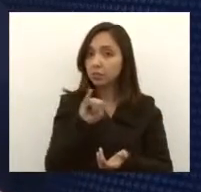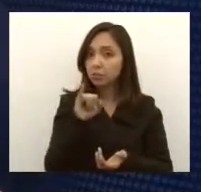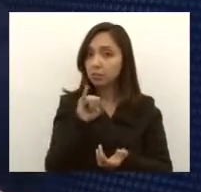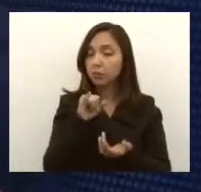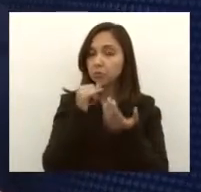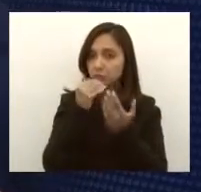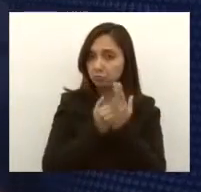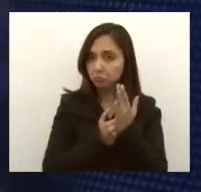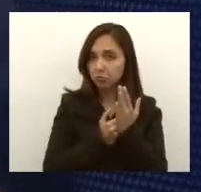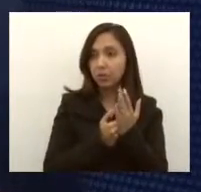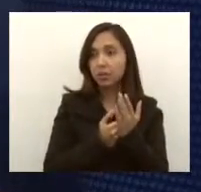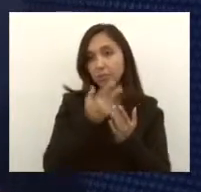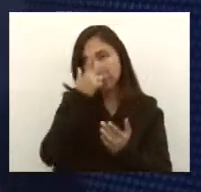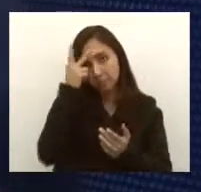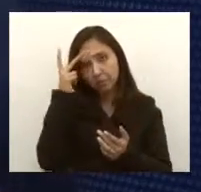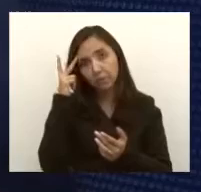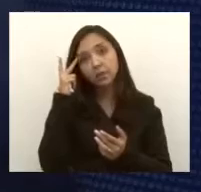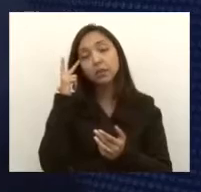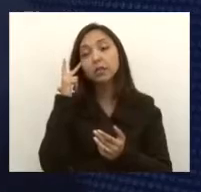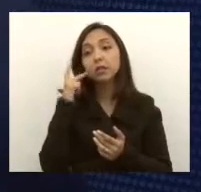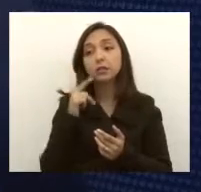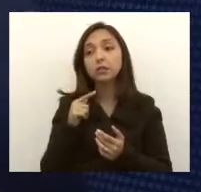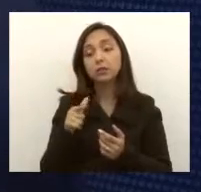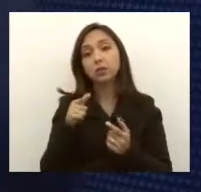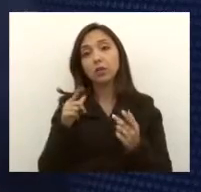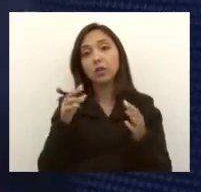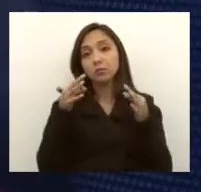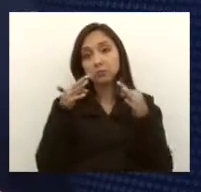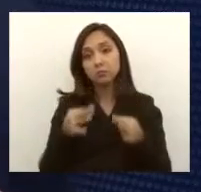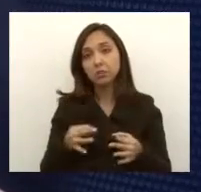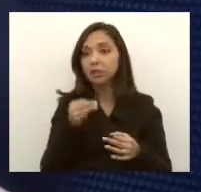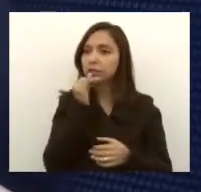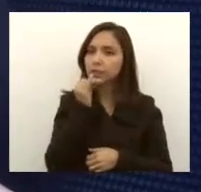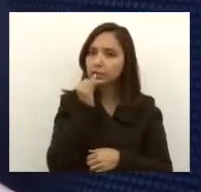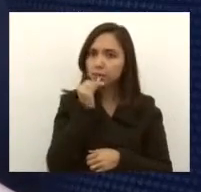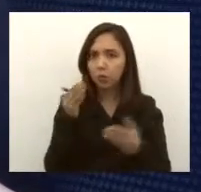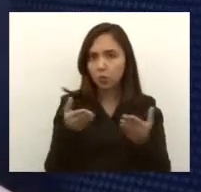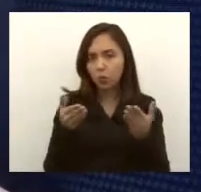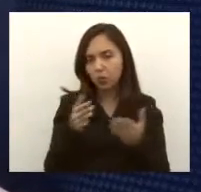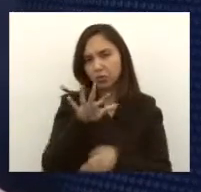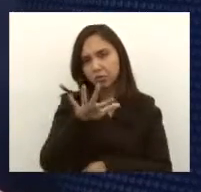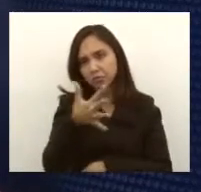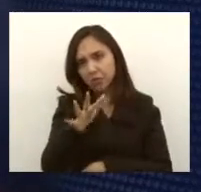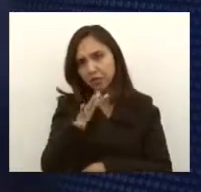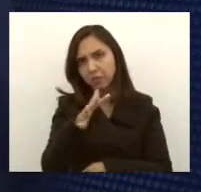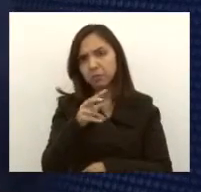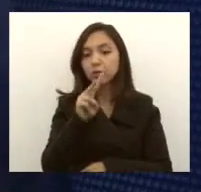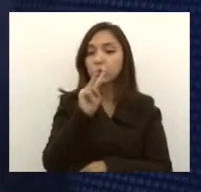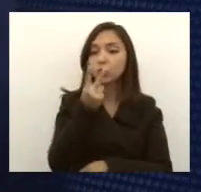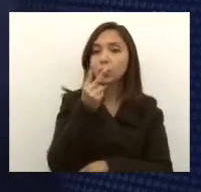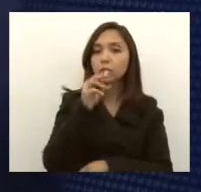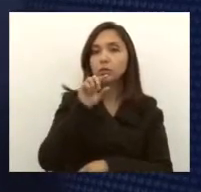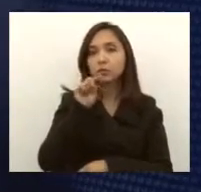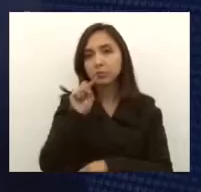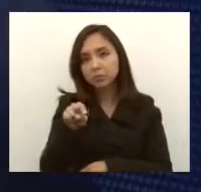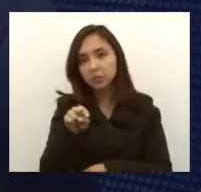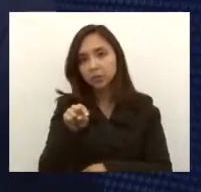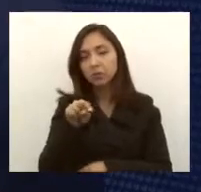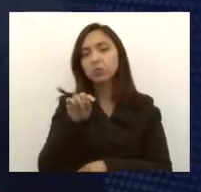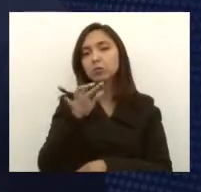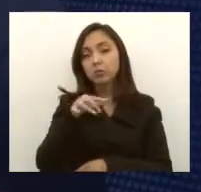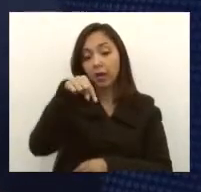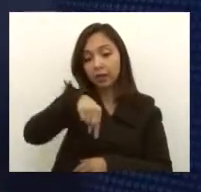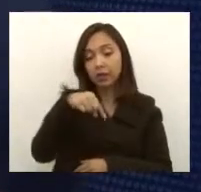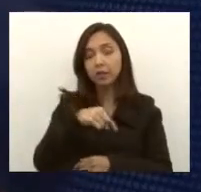certeza a pessoa vai estar mais na formalidade. Vou dar um exemplo. Hoje deve ter aproximadamente uns 2.000 e poucos cirurgiões dentistas